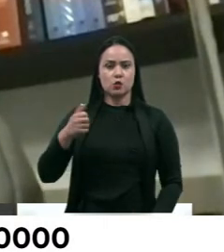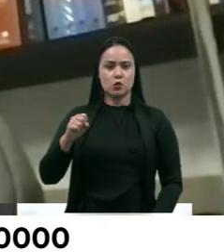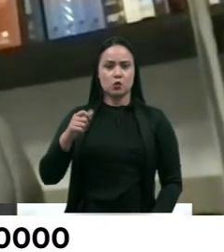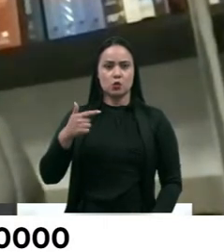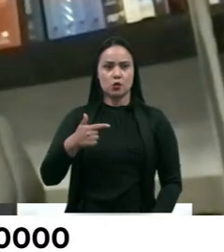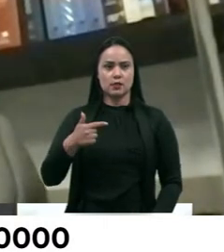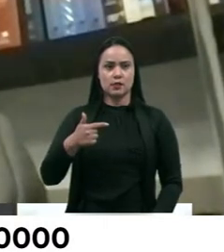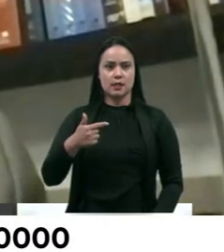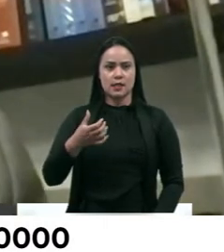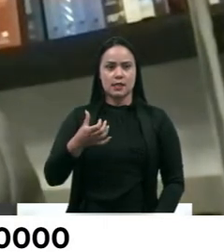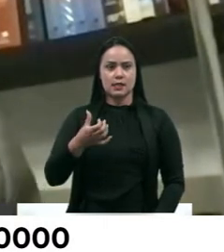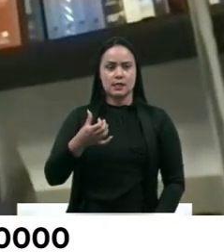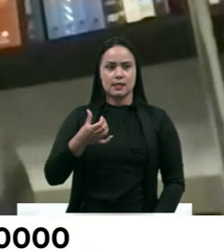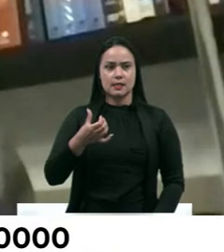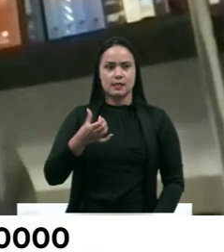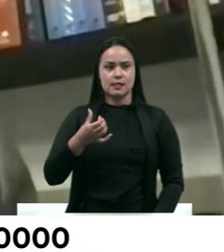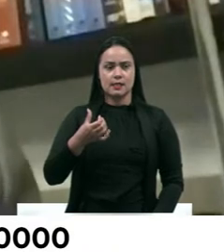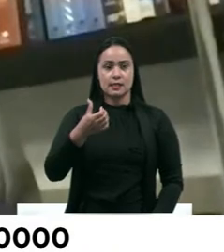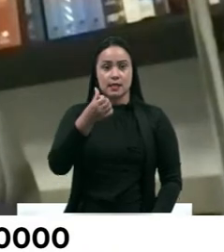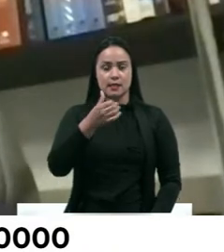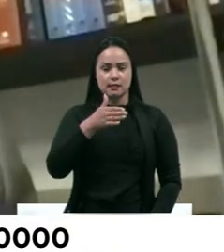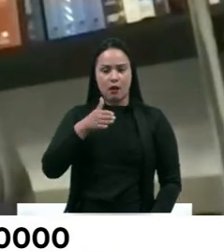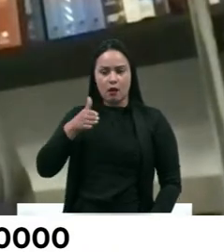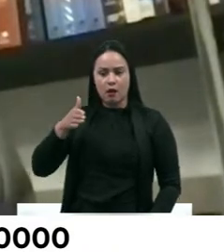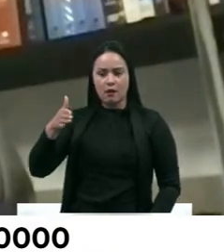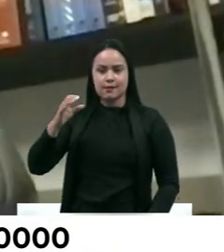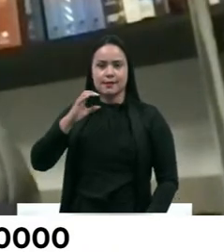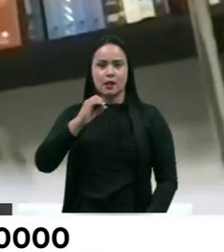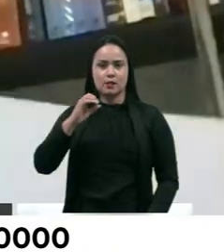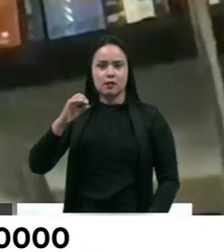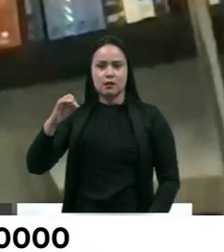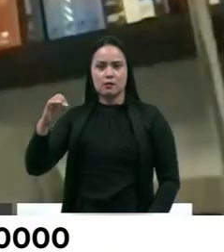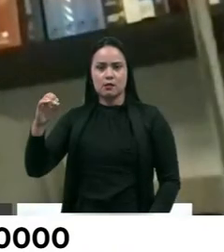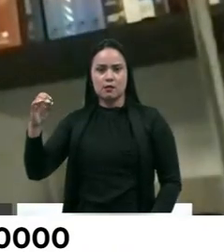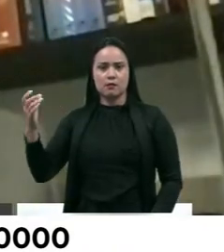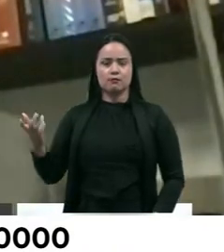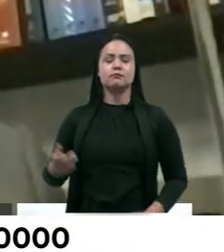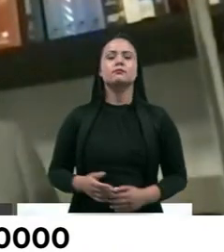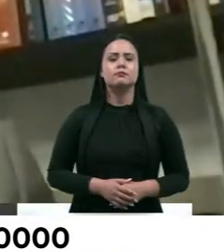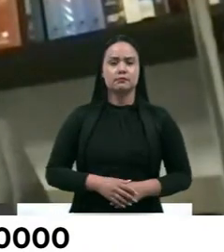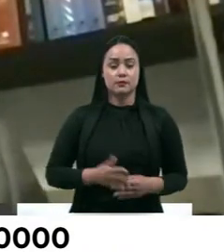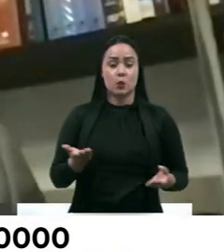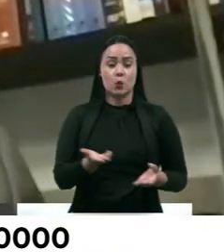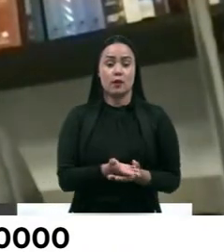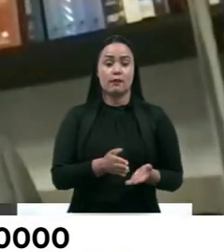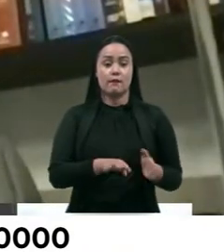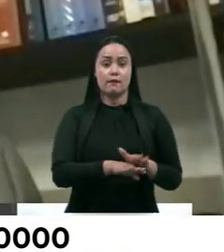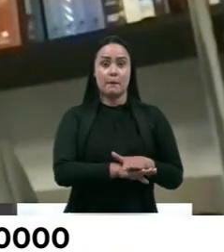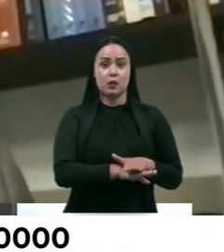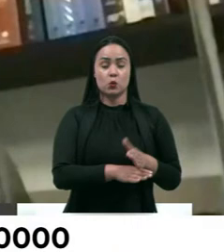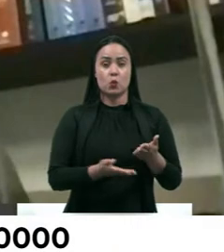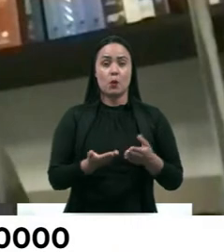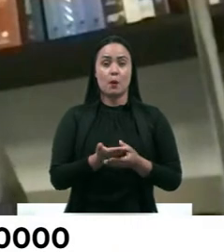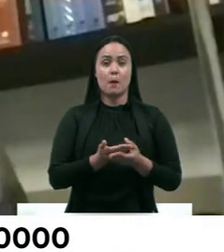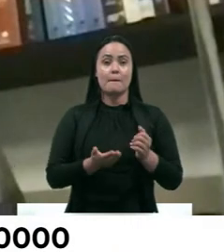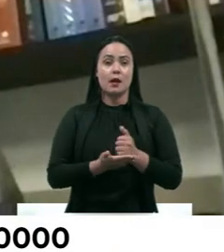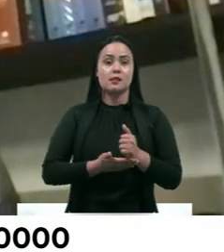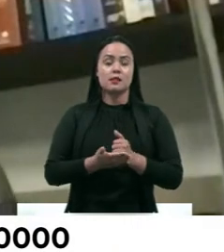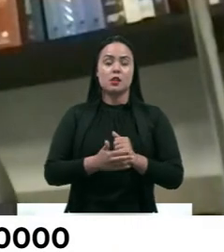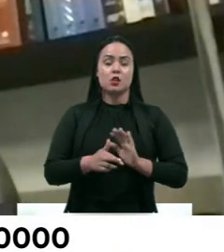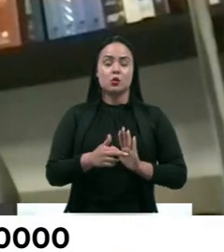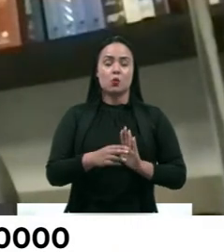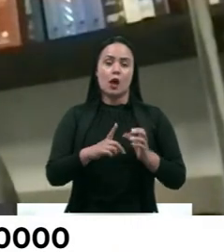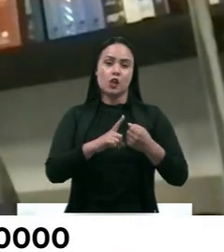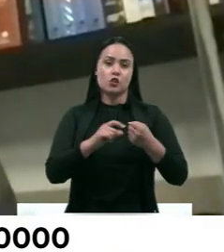00062819-2018-2, 6 sequências de 0, onde houve o arquivamento justamente com base no artigo